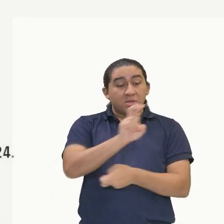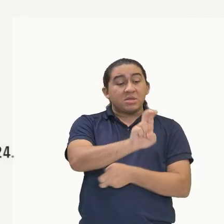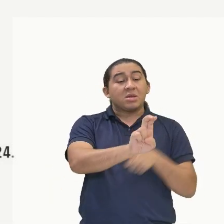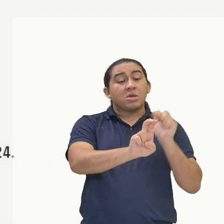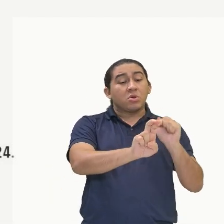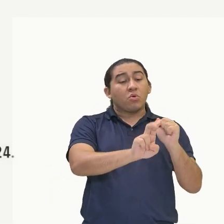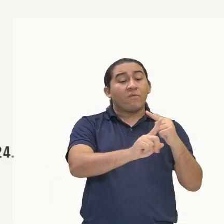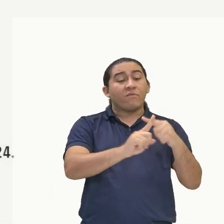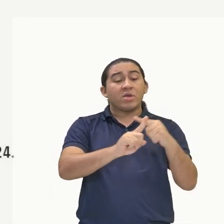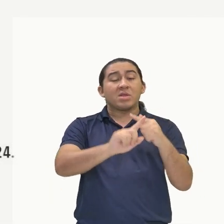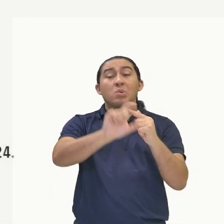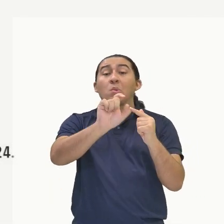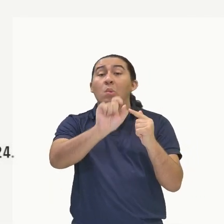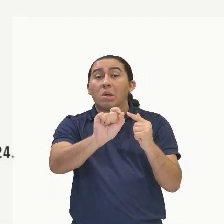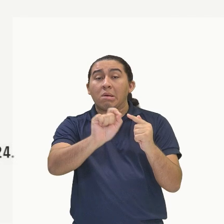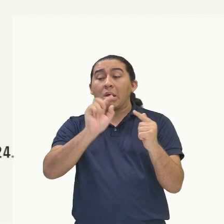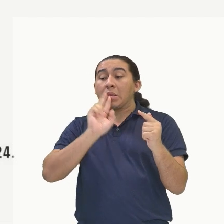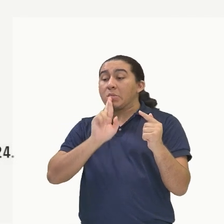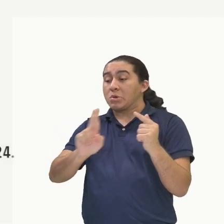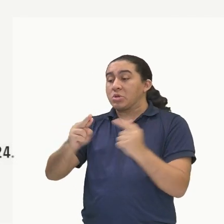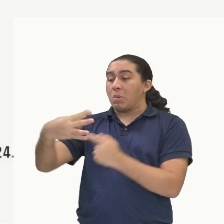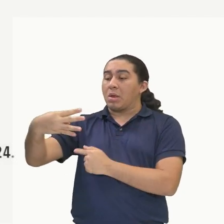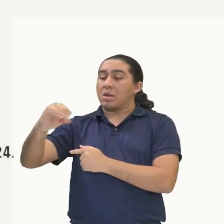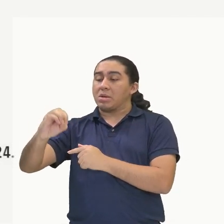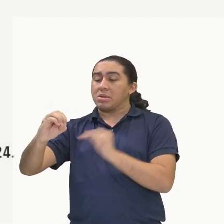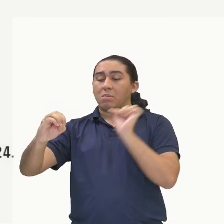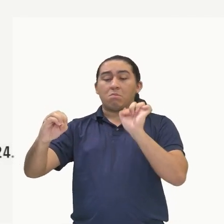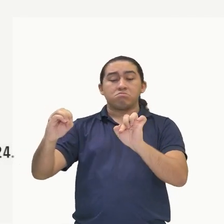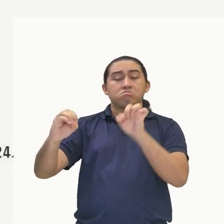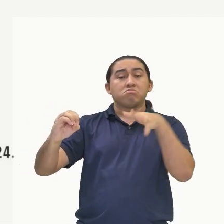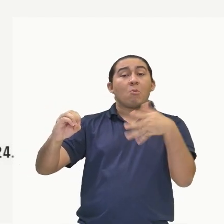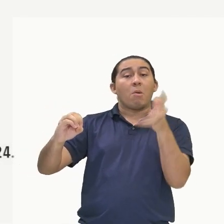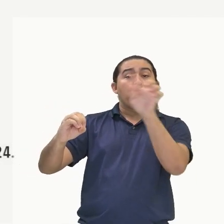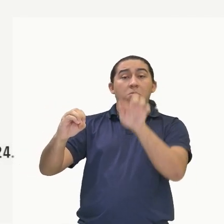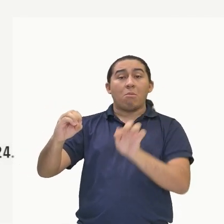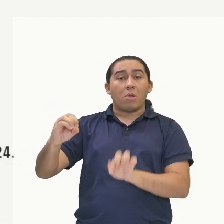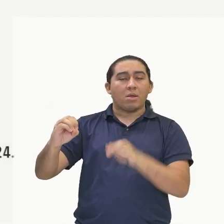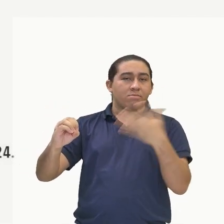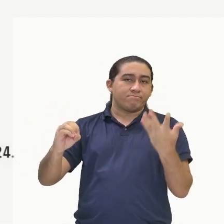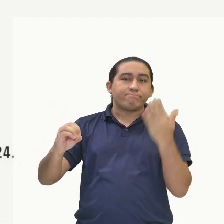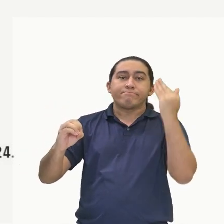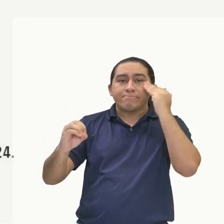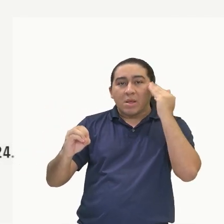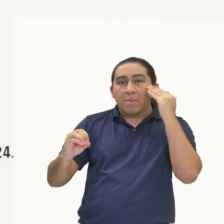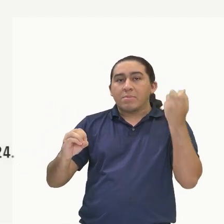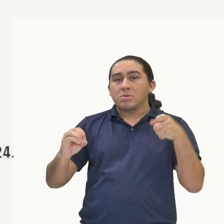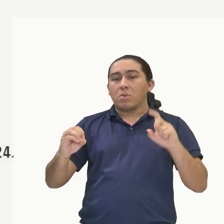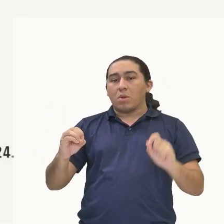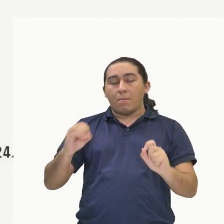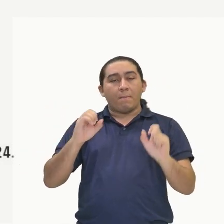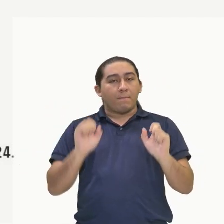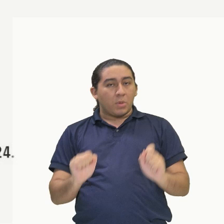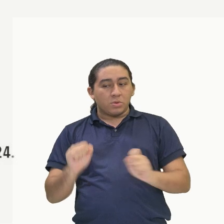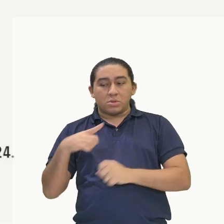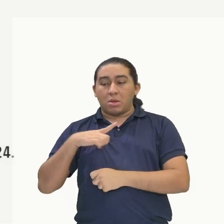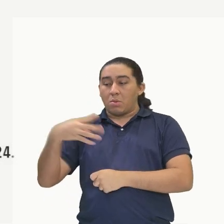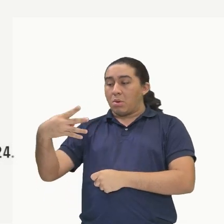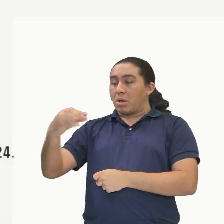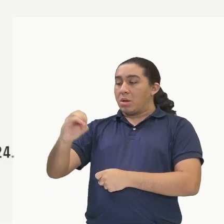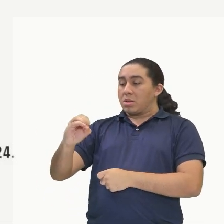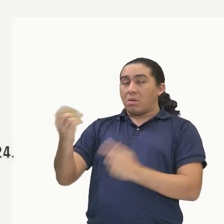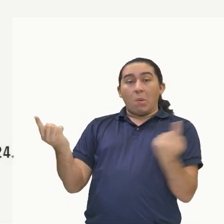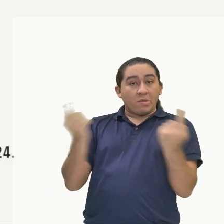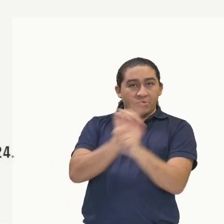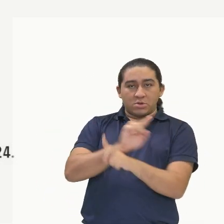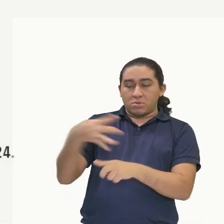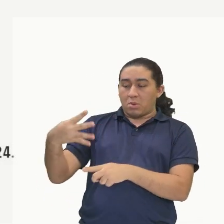que vire 40. Nesse caso, para eu saber disso, eu posso dividir 40 por